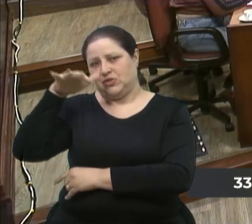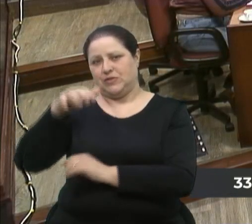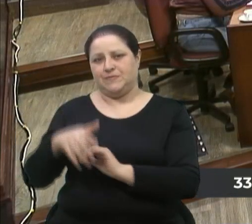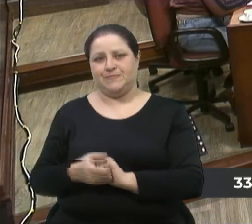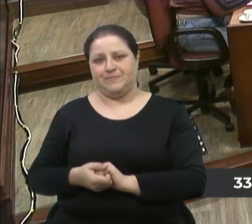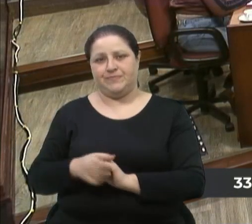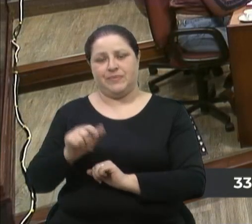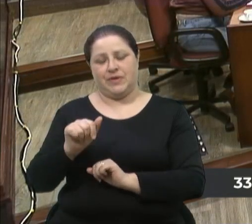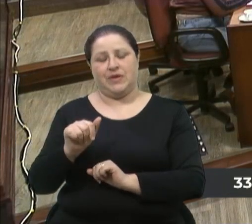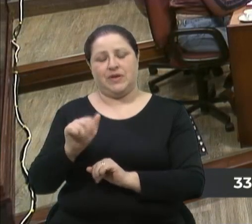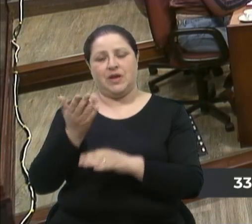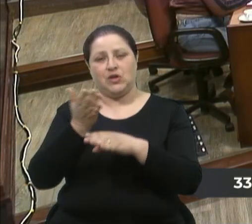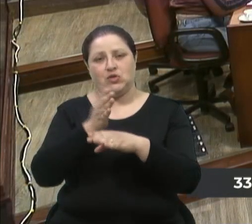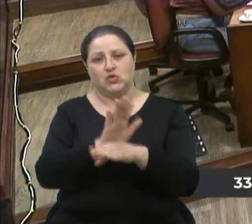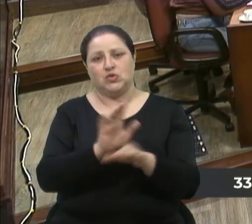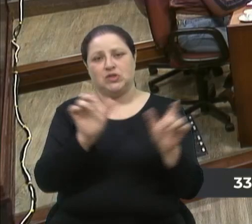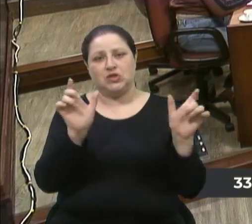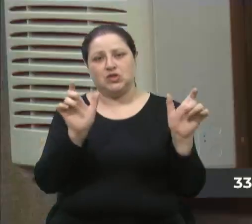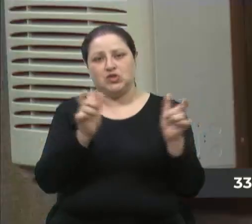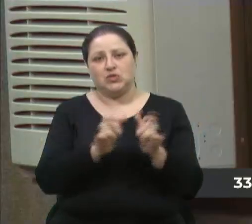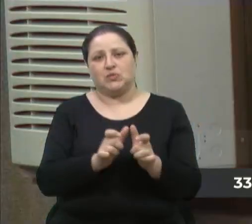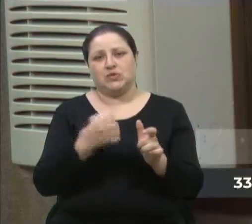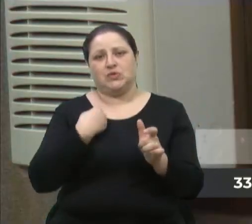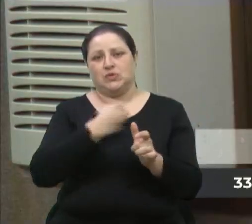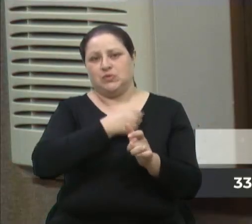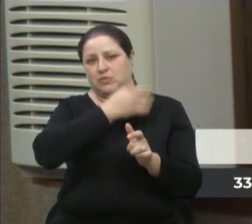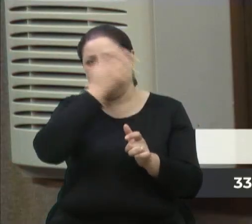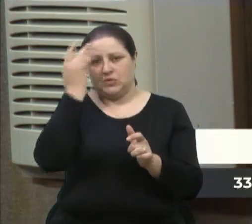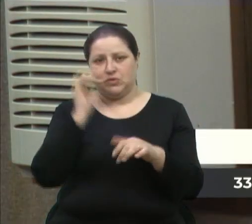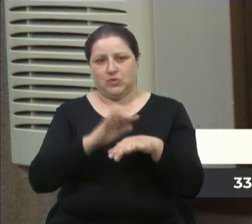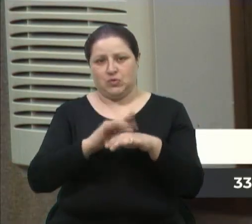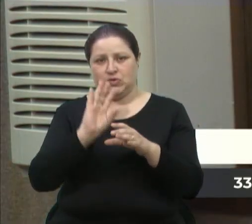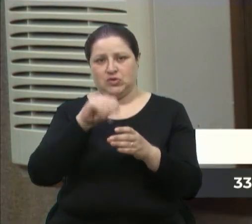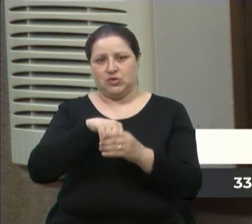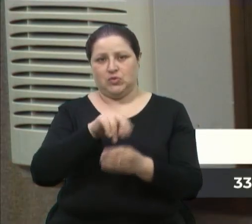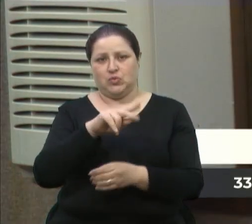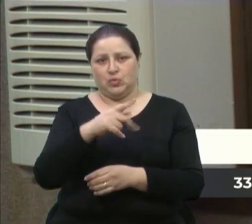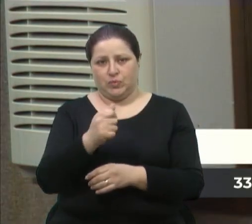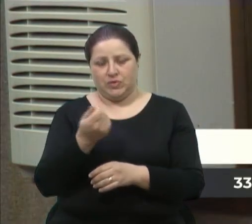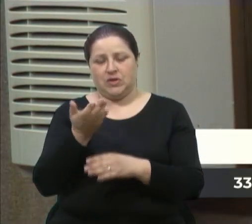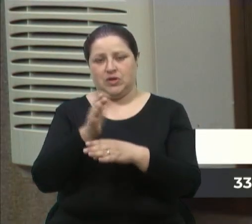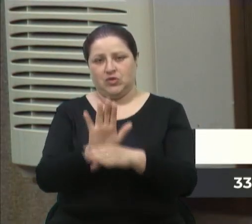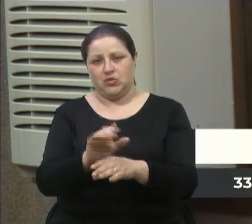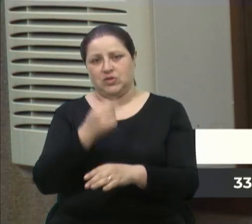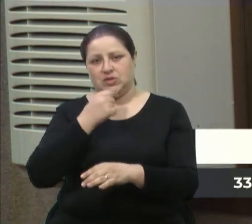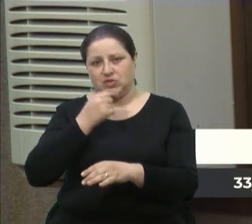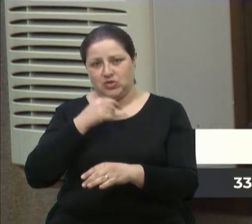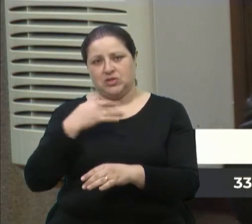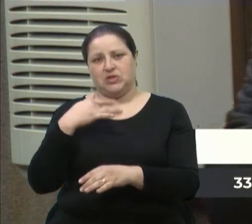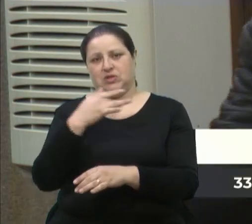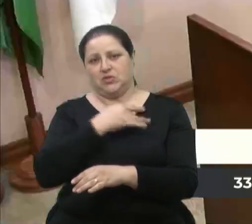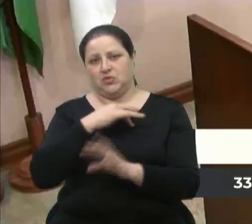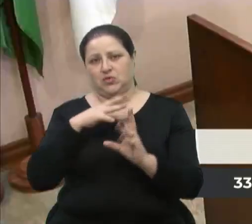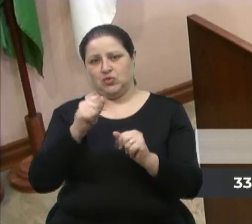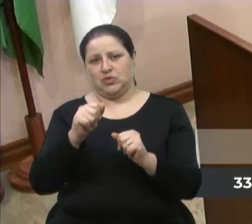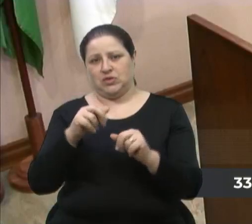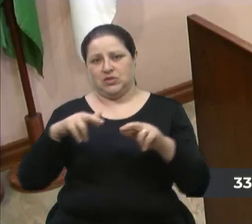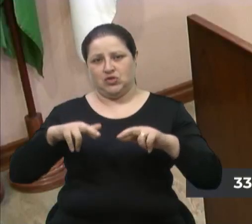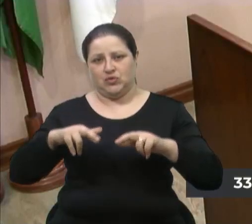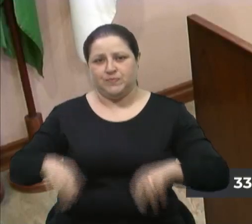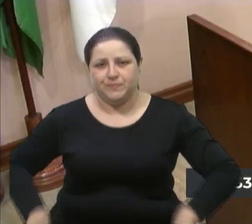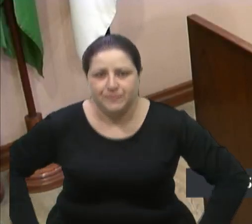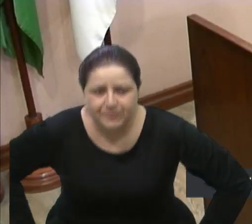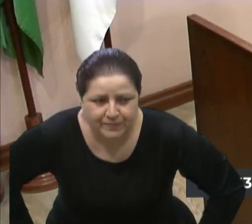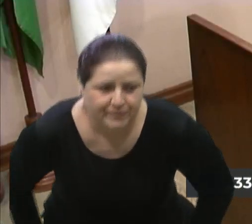as UPAs, enfim, auxiliar a toda a saúde de Caxias do Sul e da região. Então, parabéns a todos. Obrigado, presidente. Obrigado,